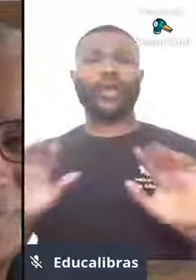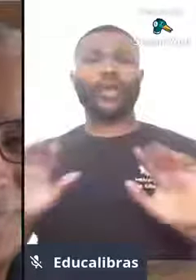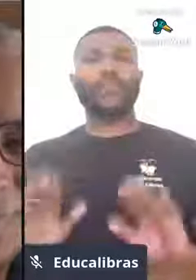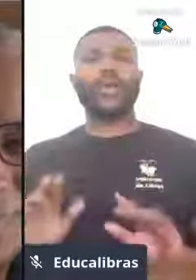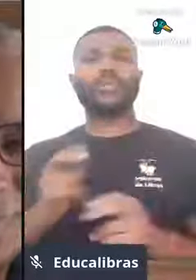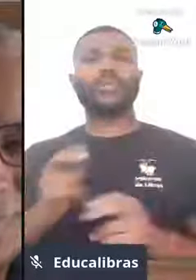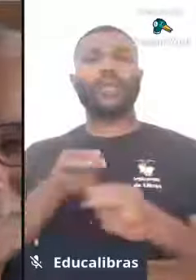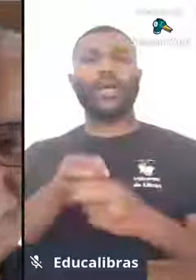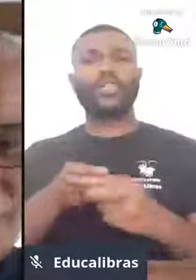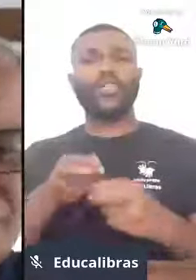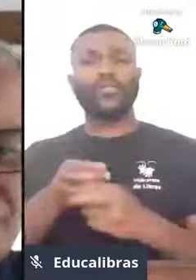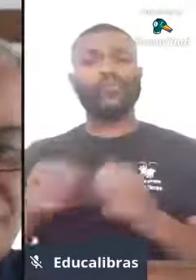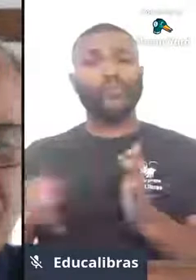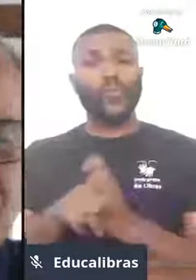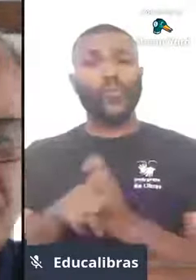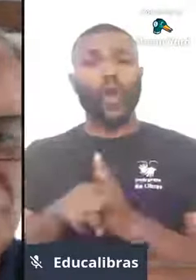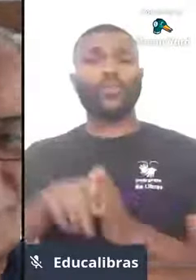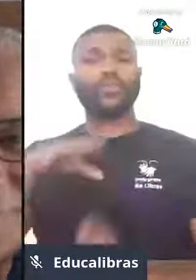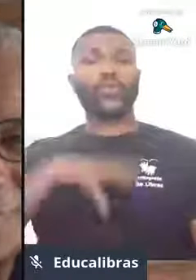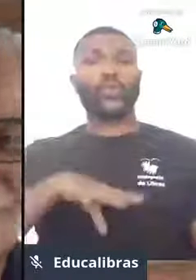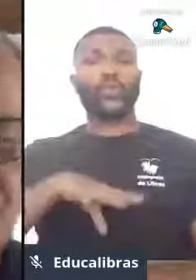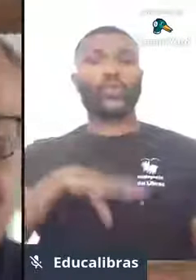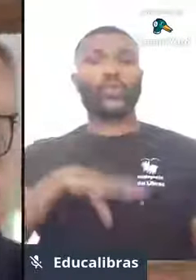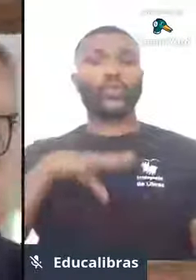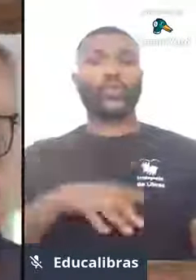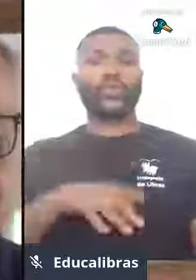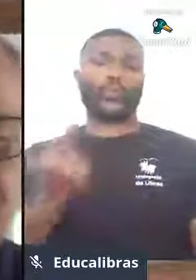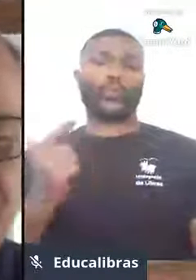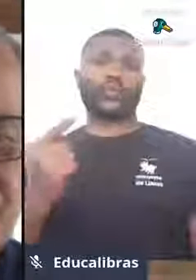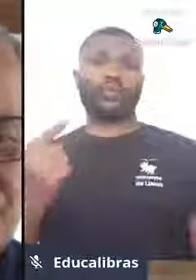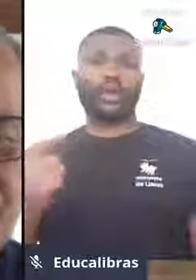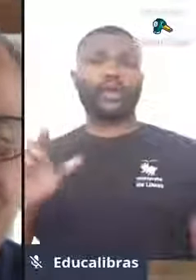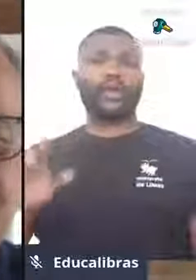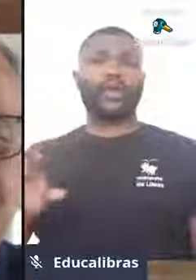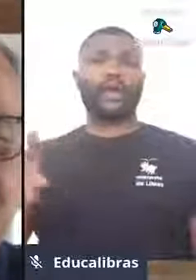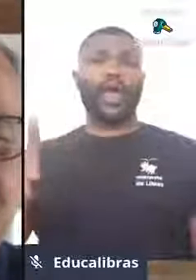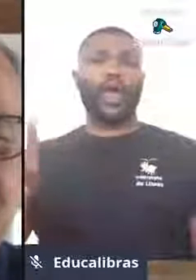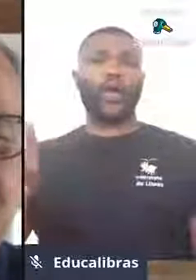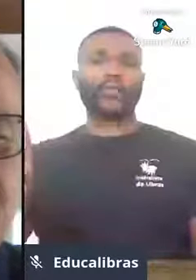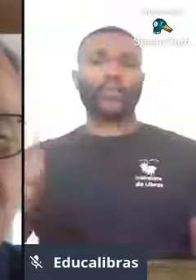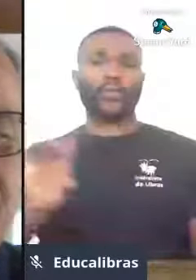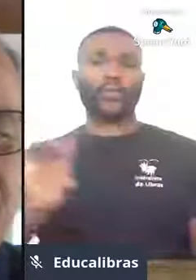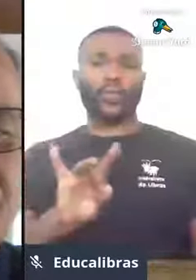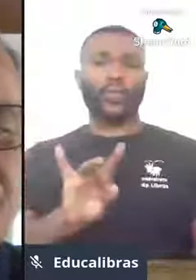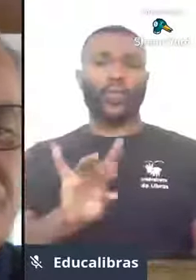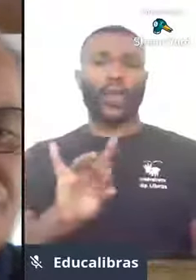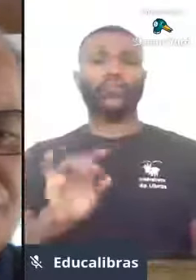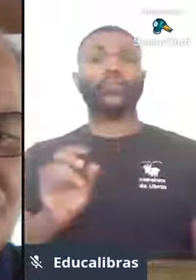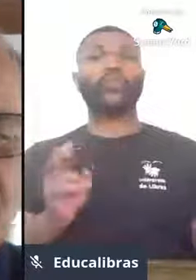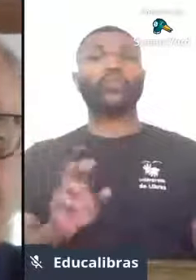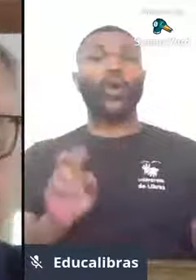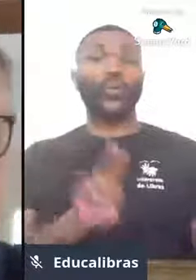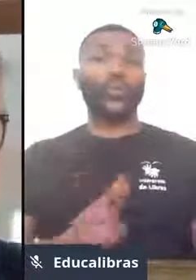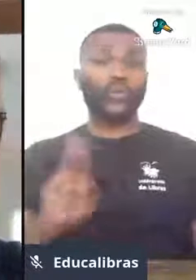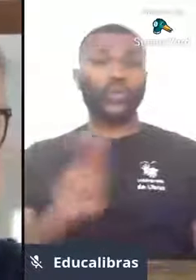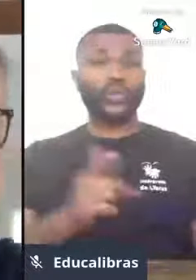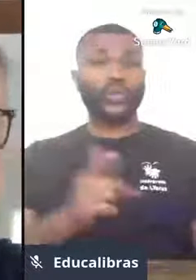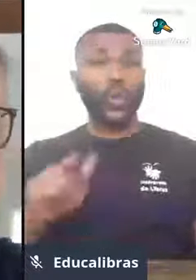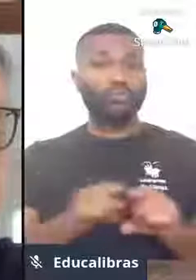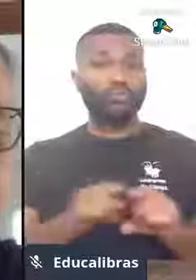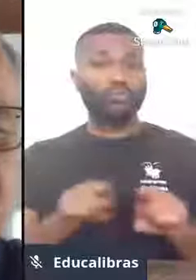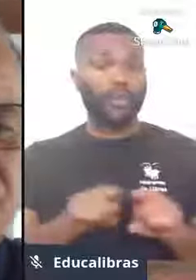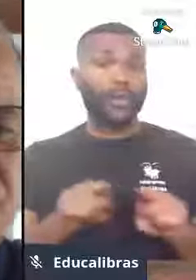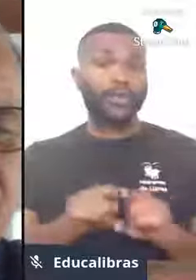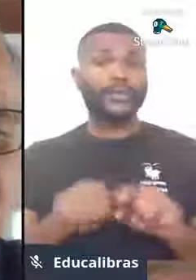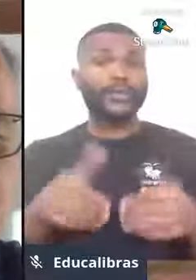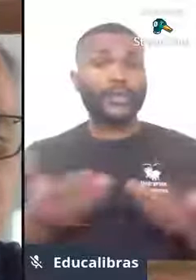ofereça legenda em português de forma automática. Então tem que usar um outro aplicativo e tudo mais, e